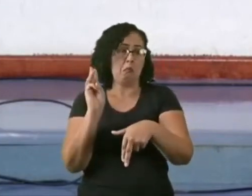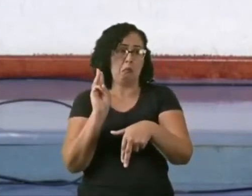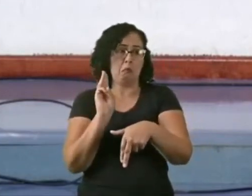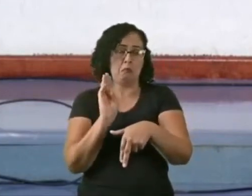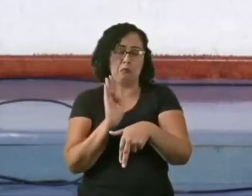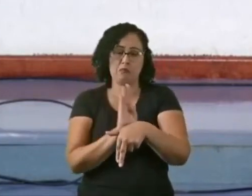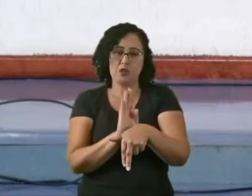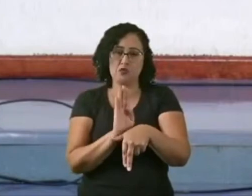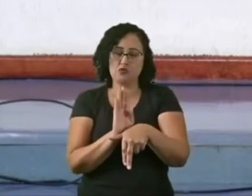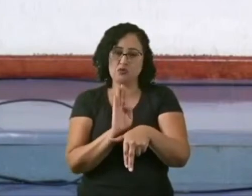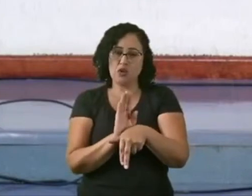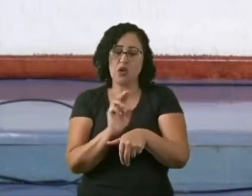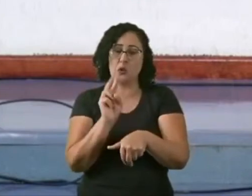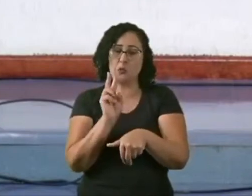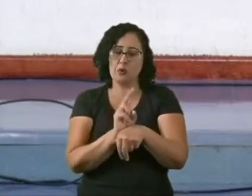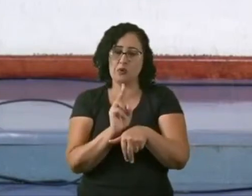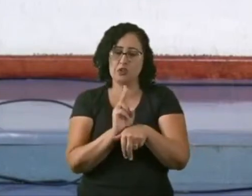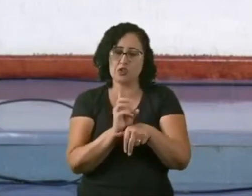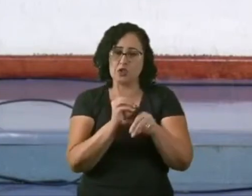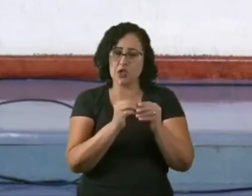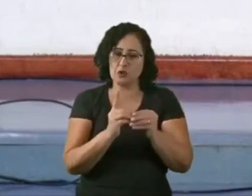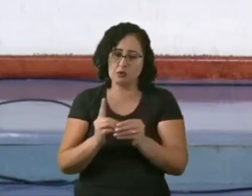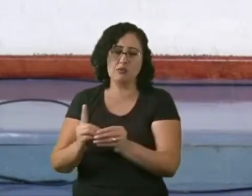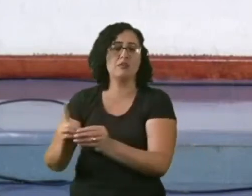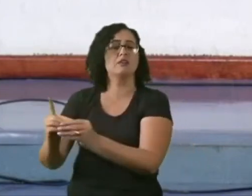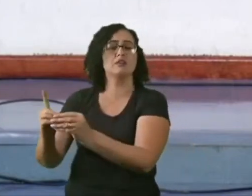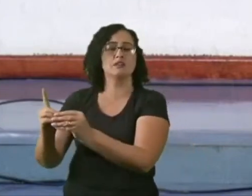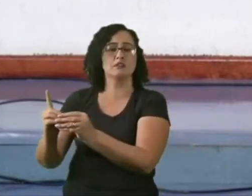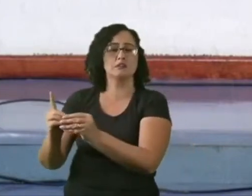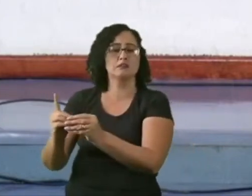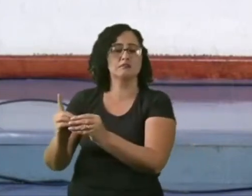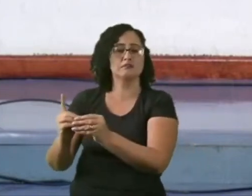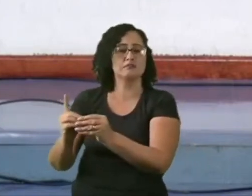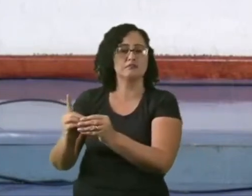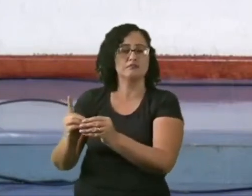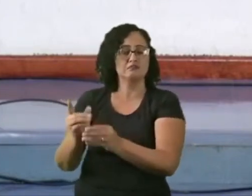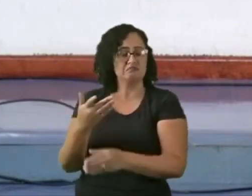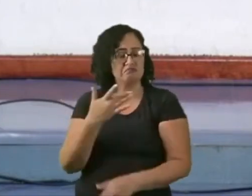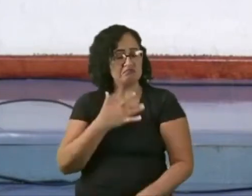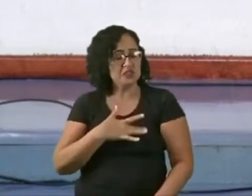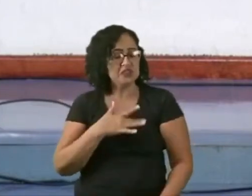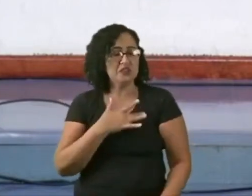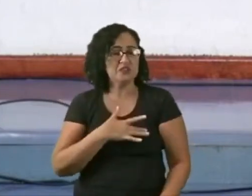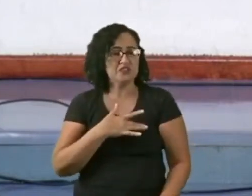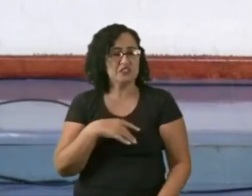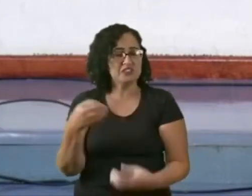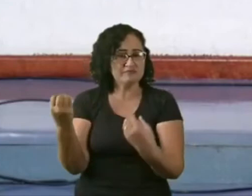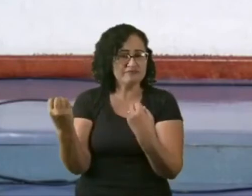sempre digo que o resumo desse Salmo 23 é: